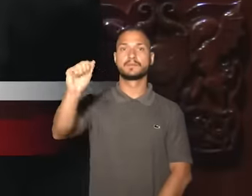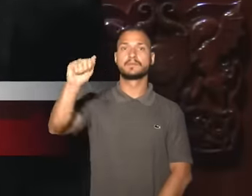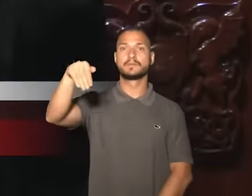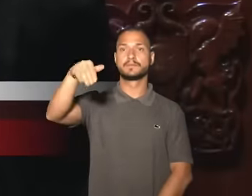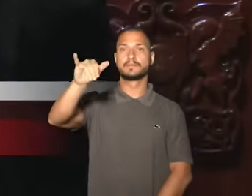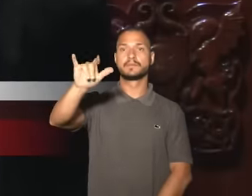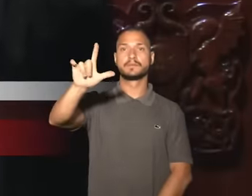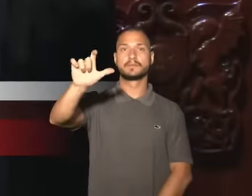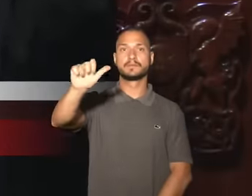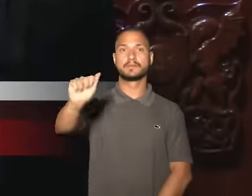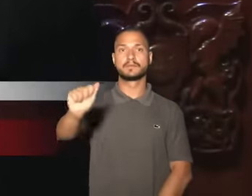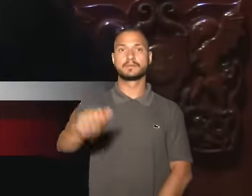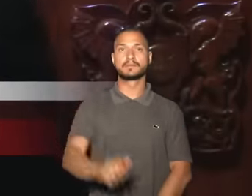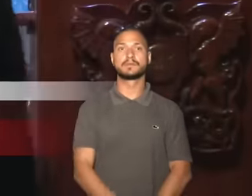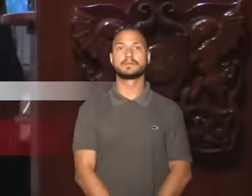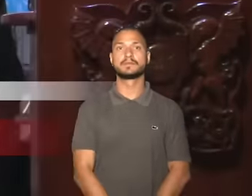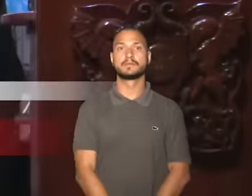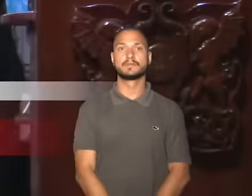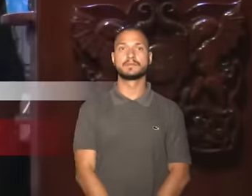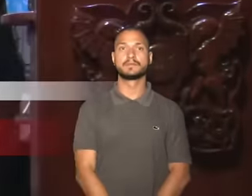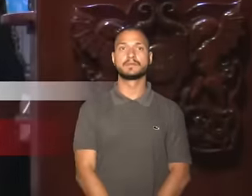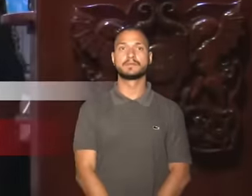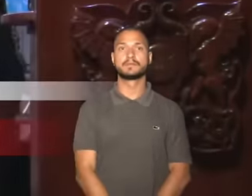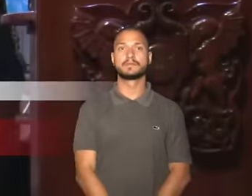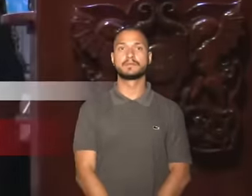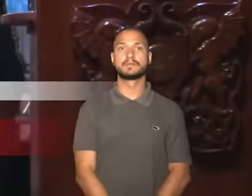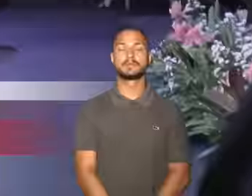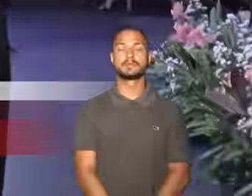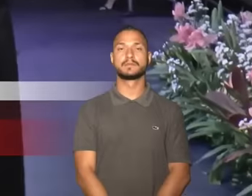Camila Lopes Sattler.